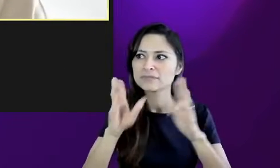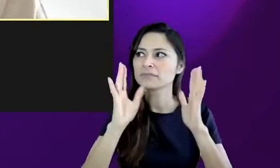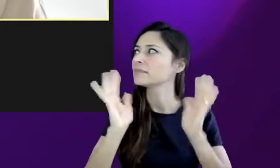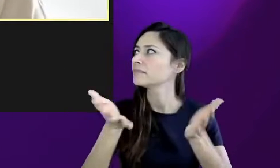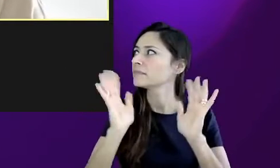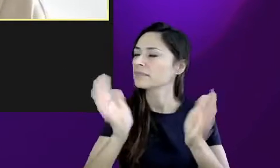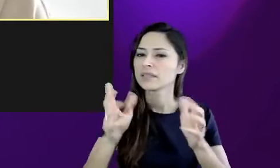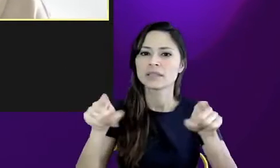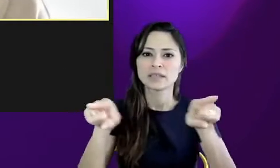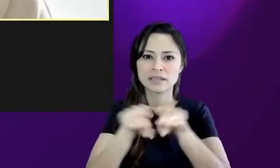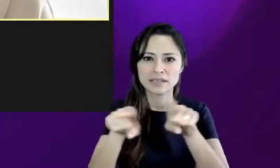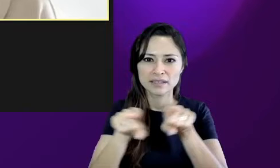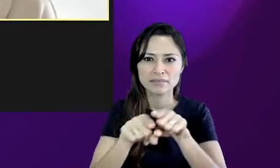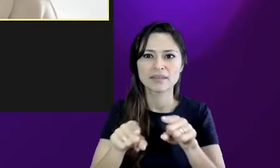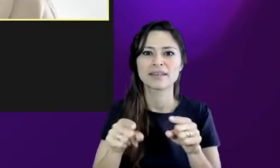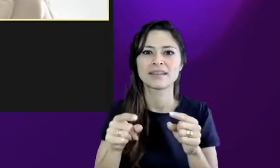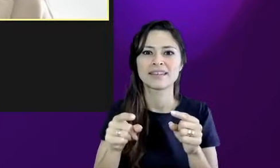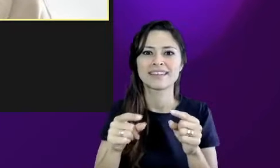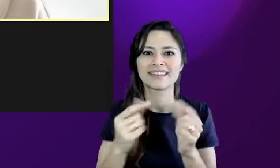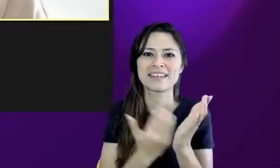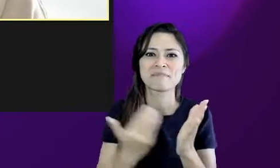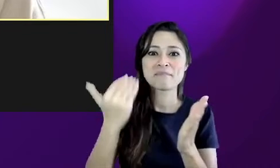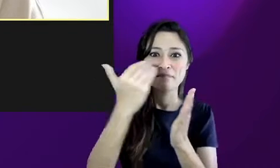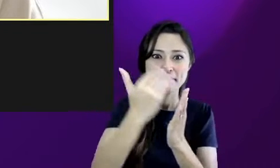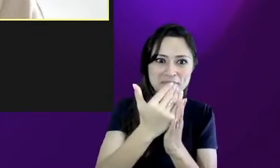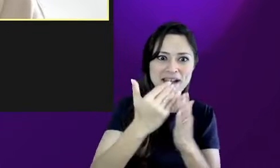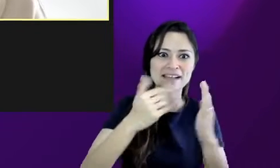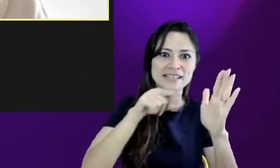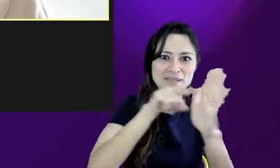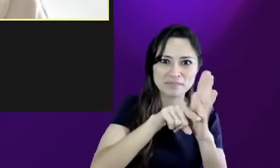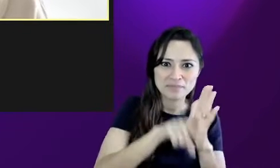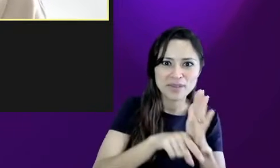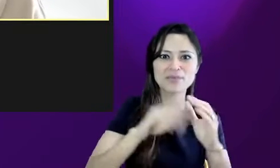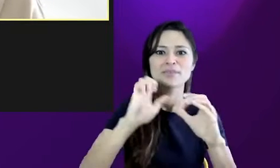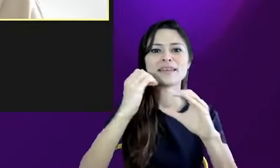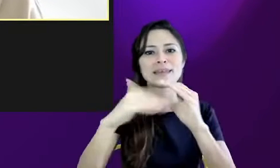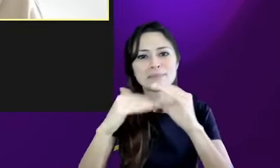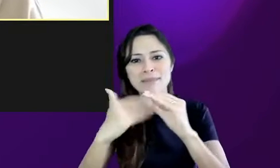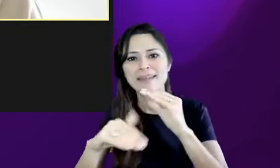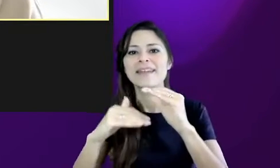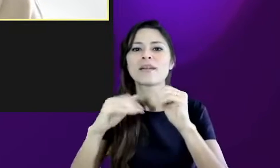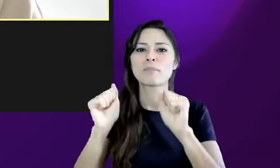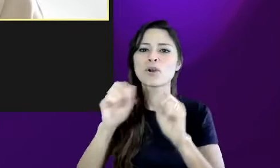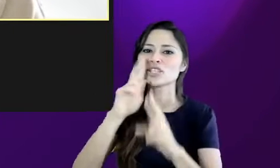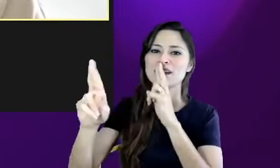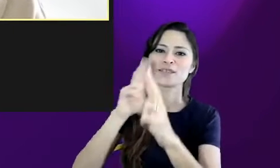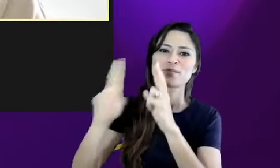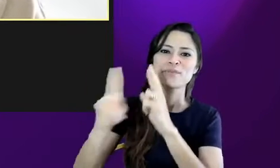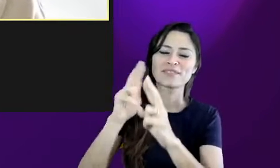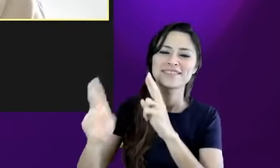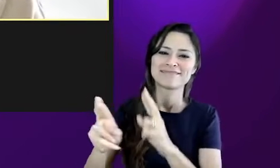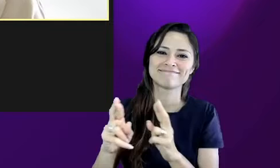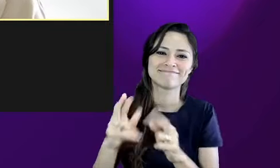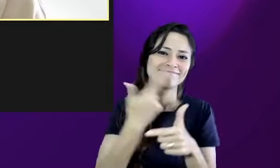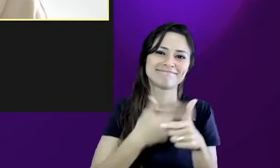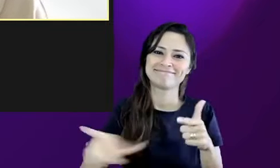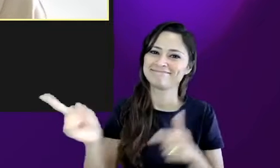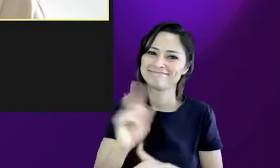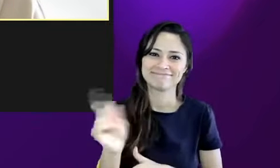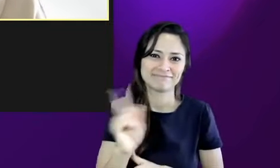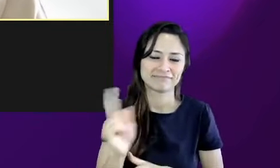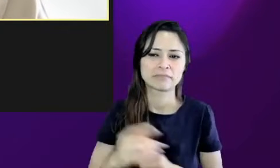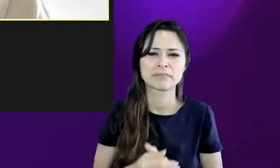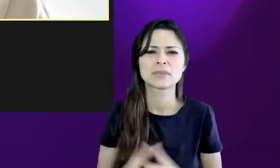se disponibiliza a responder as restantes depois via e-mail, sem dúvida nenhuma, não vai ter nenhum problema para isso.